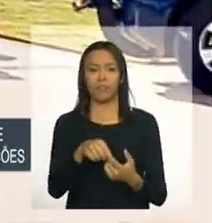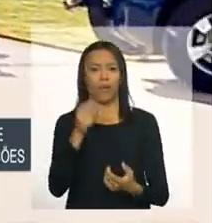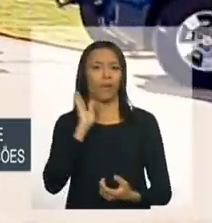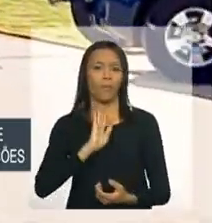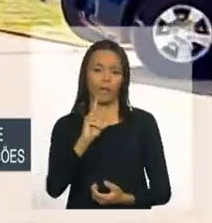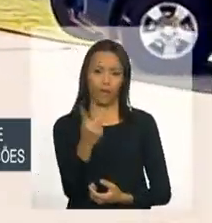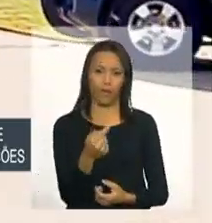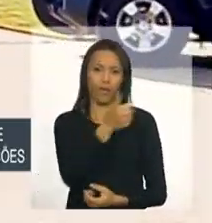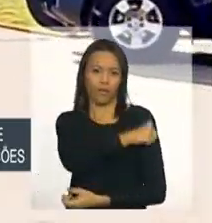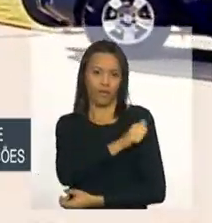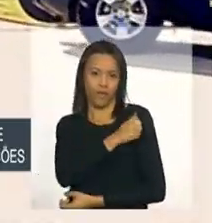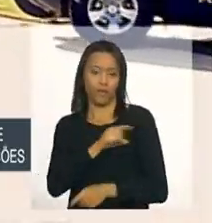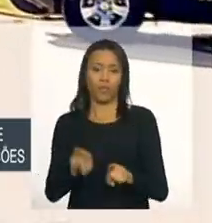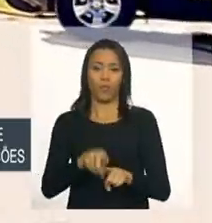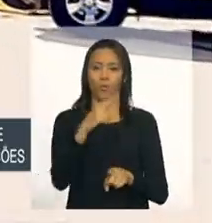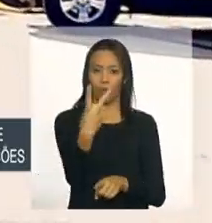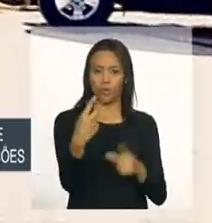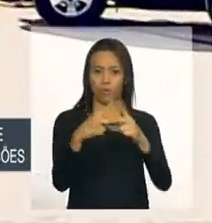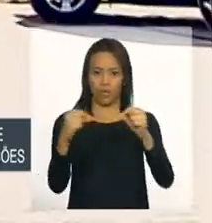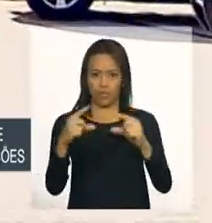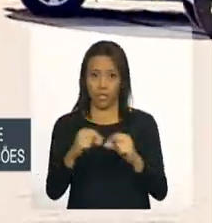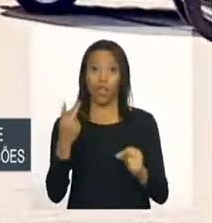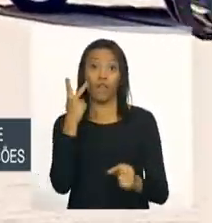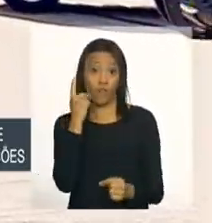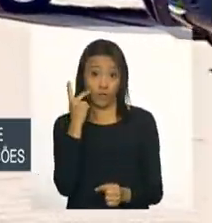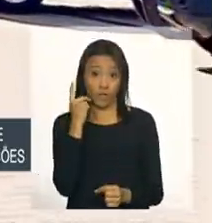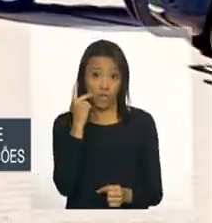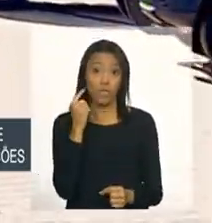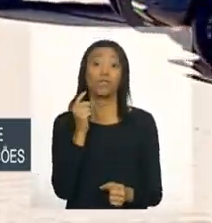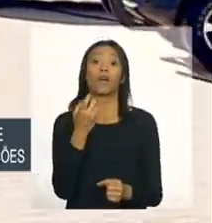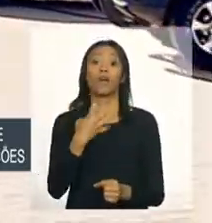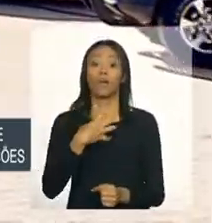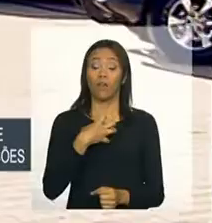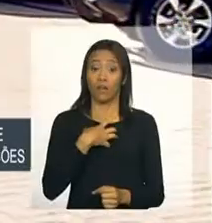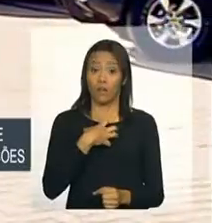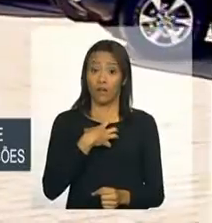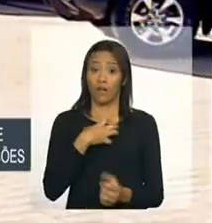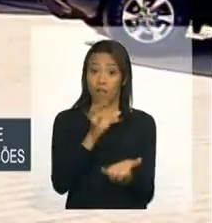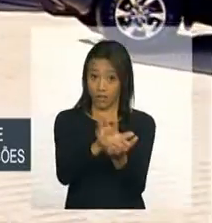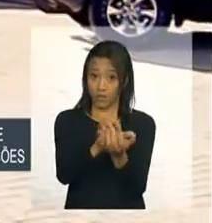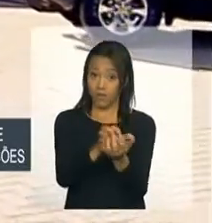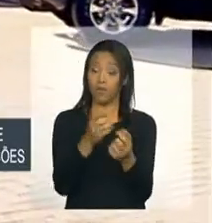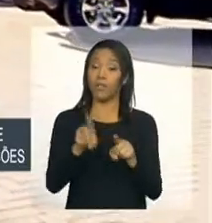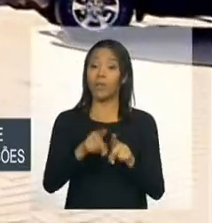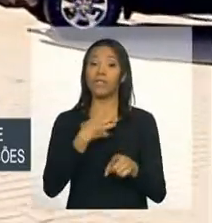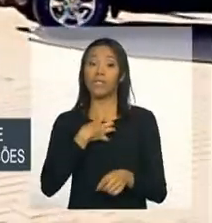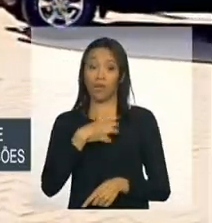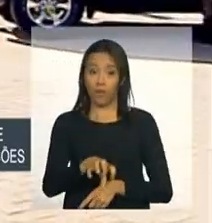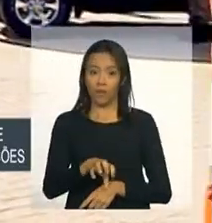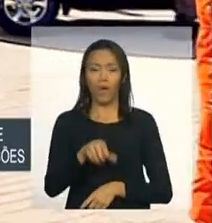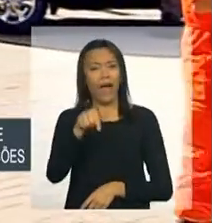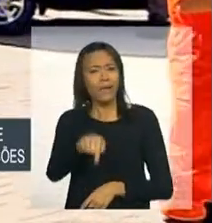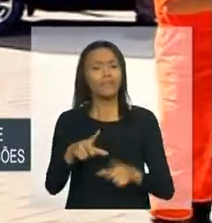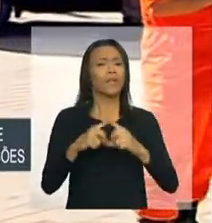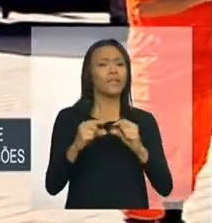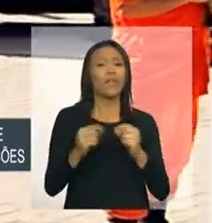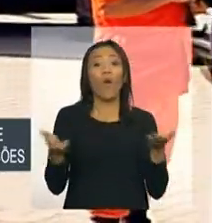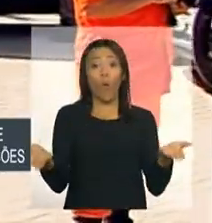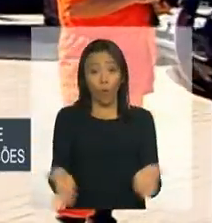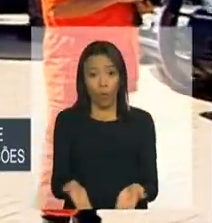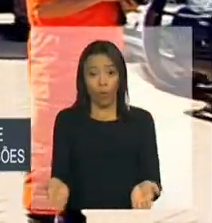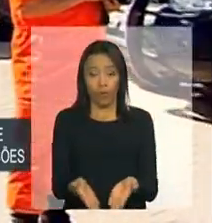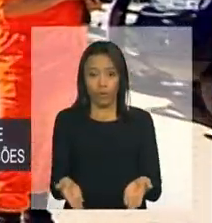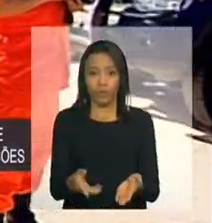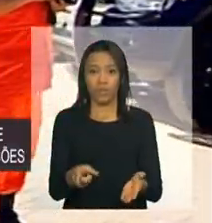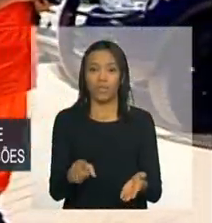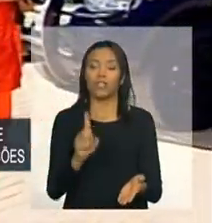Janeiro dois para Brasília Fortaleza Recife e Salvador no caso de Brasília hoje além do